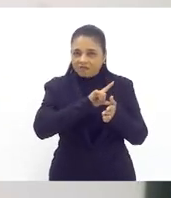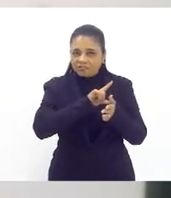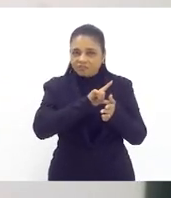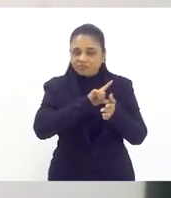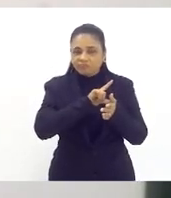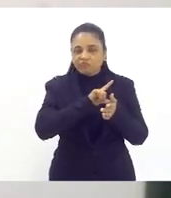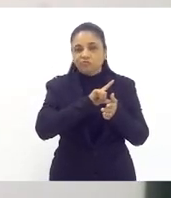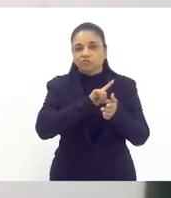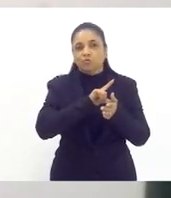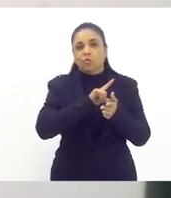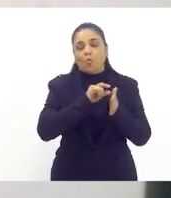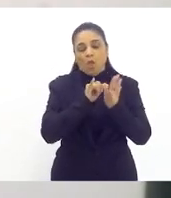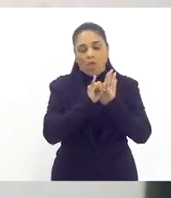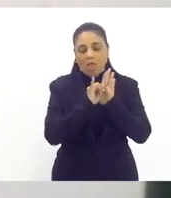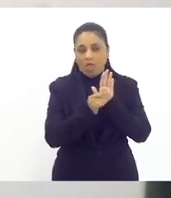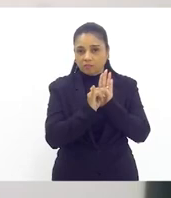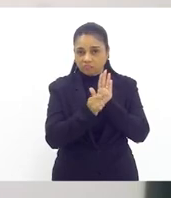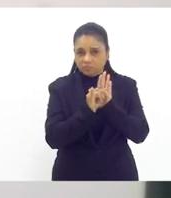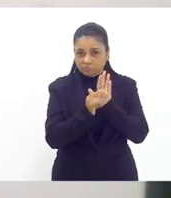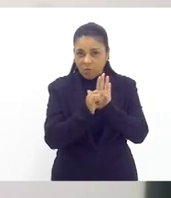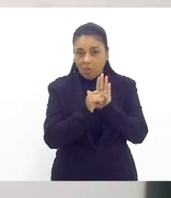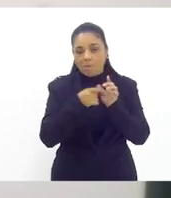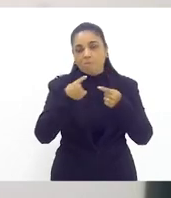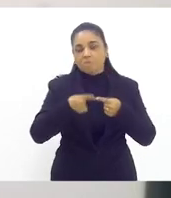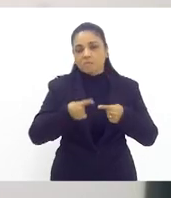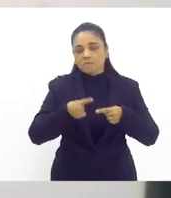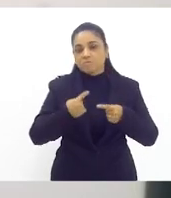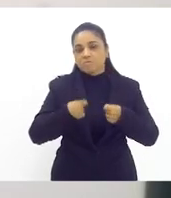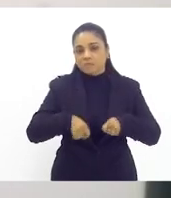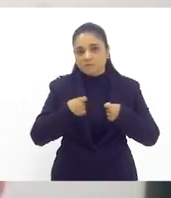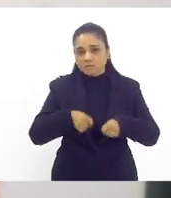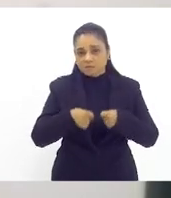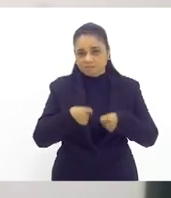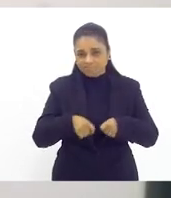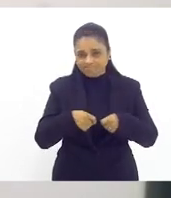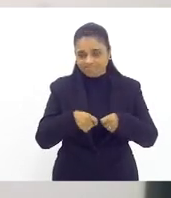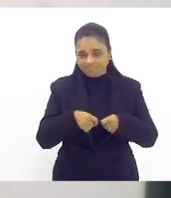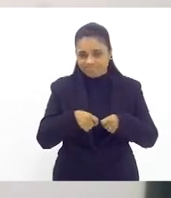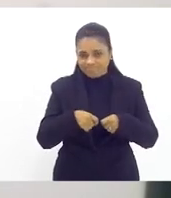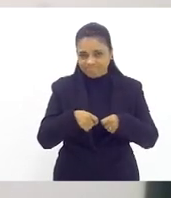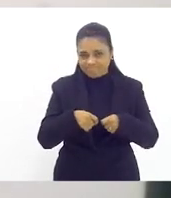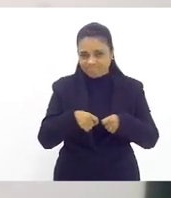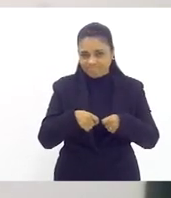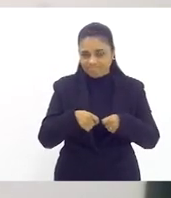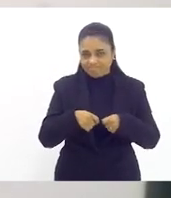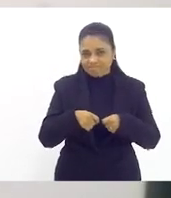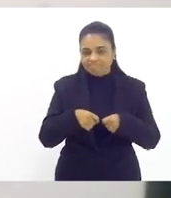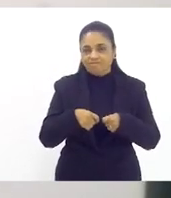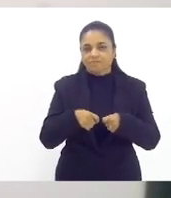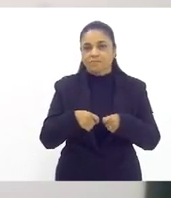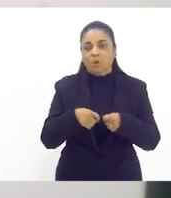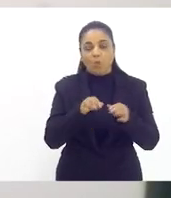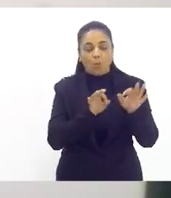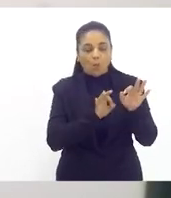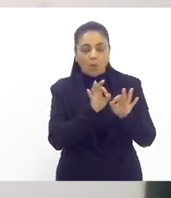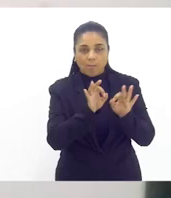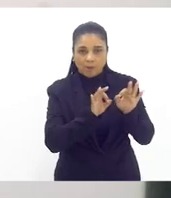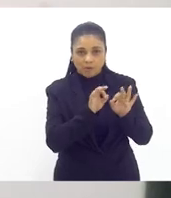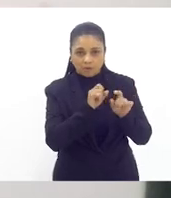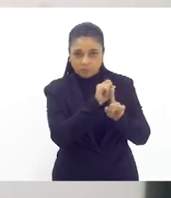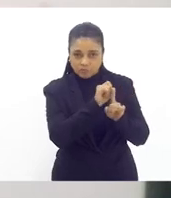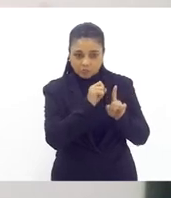os editais precisa ter participação social Então essa etapa que a gente tá aqui é o plano de ação